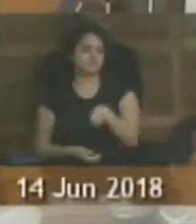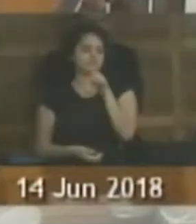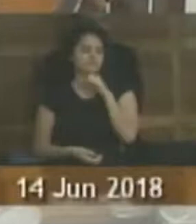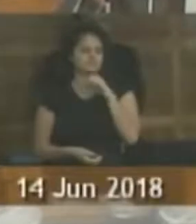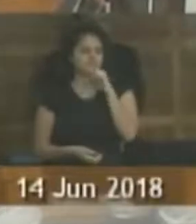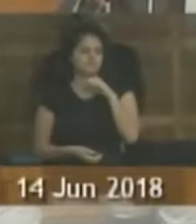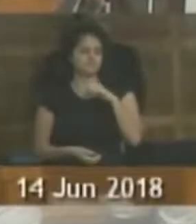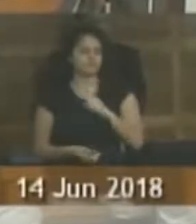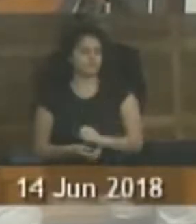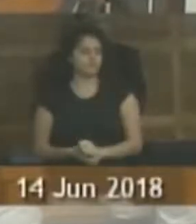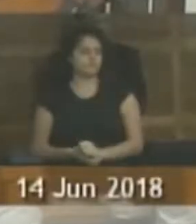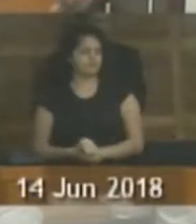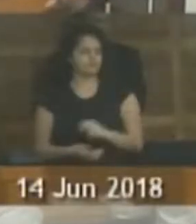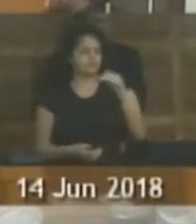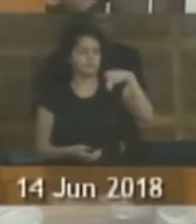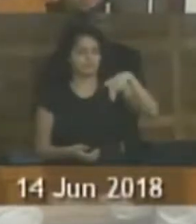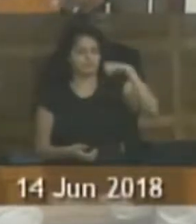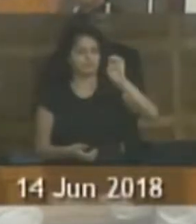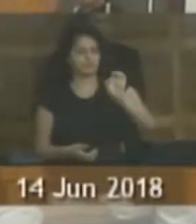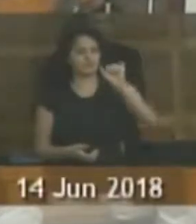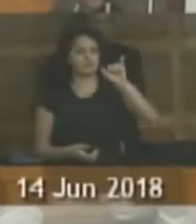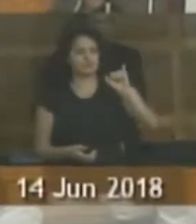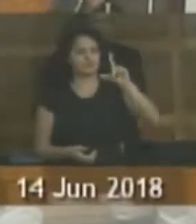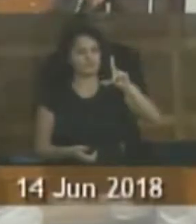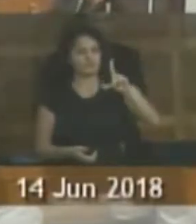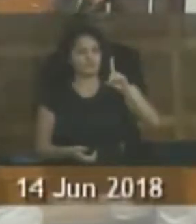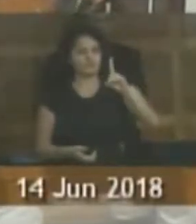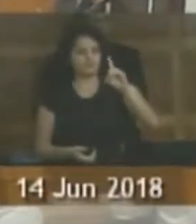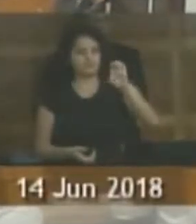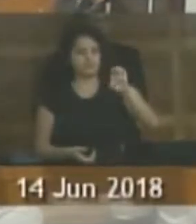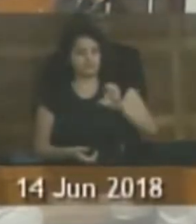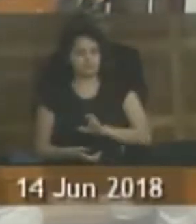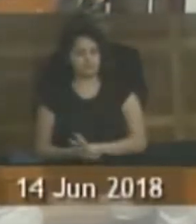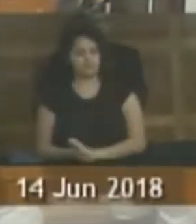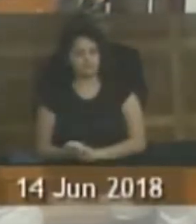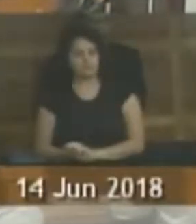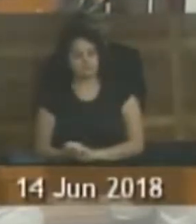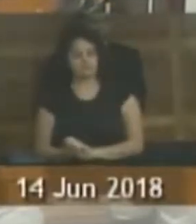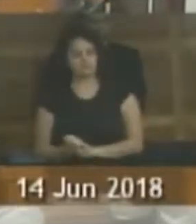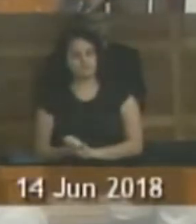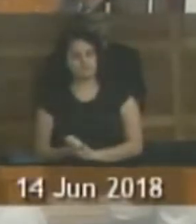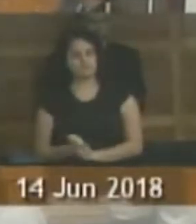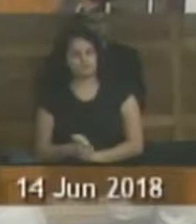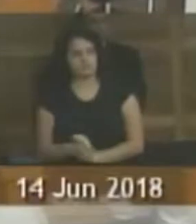senhora Neide Azevedo da Silva.